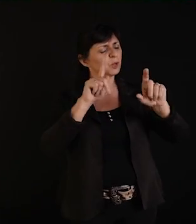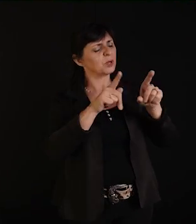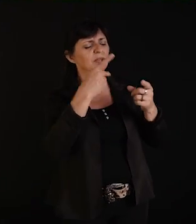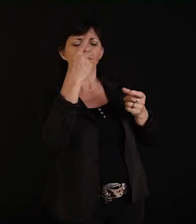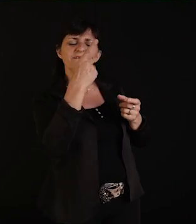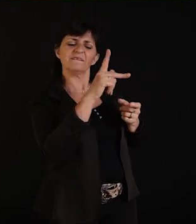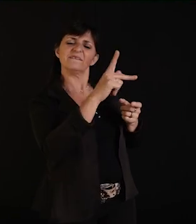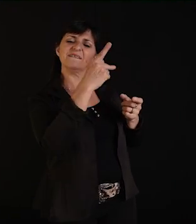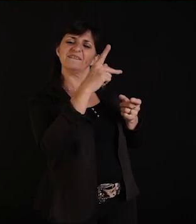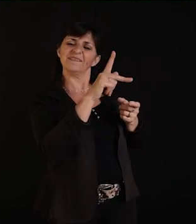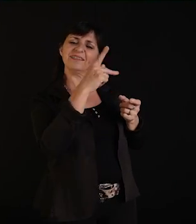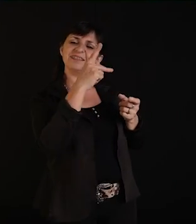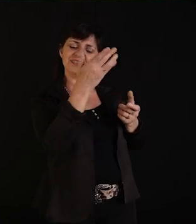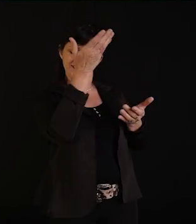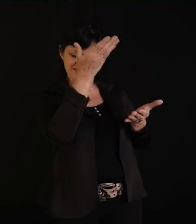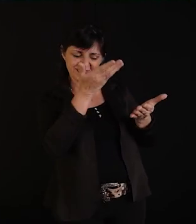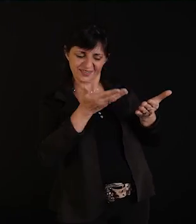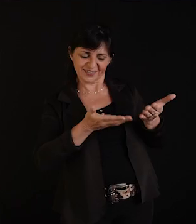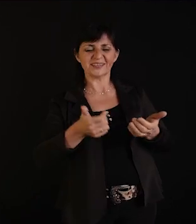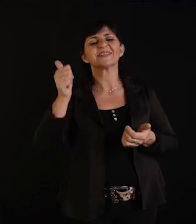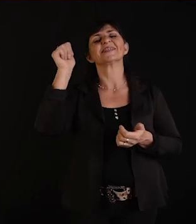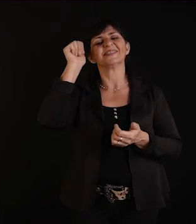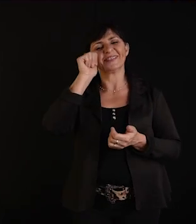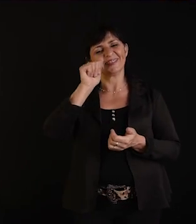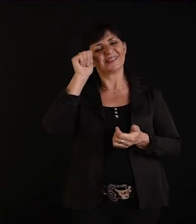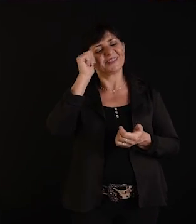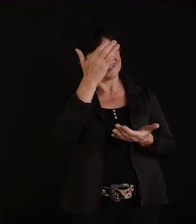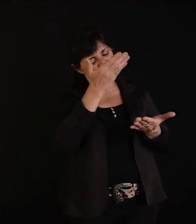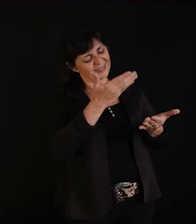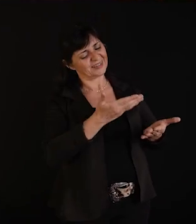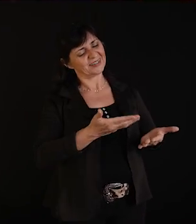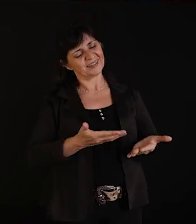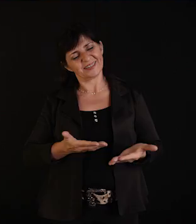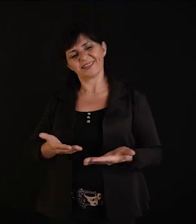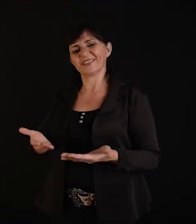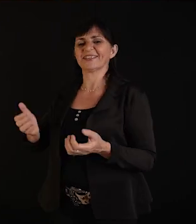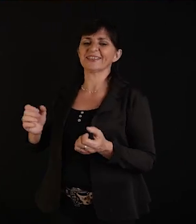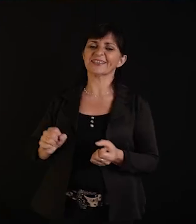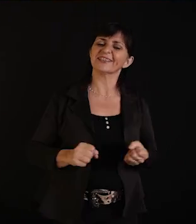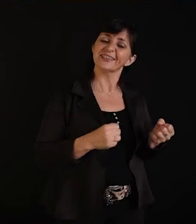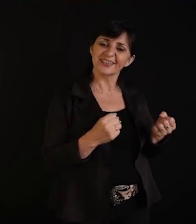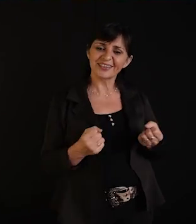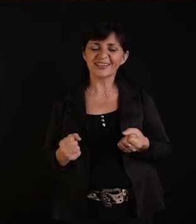cantando esta milonga.